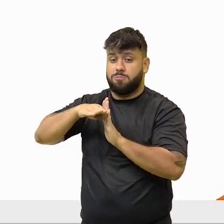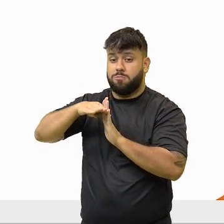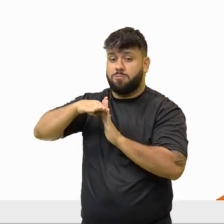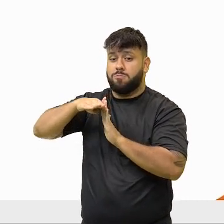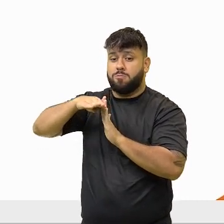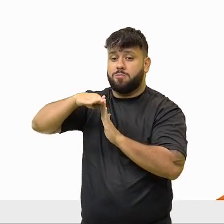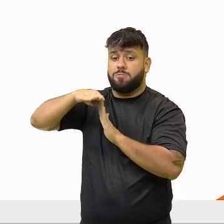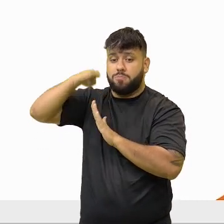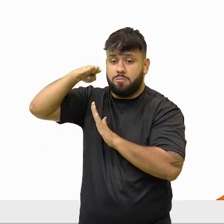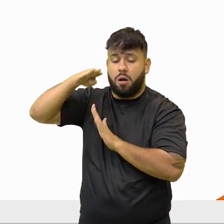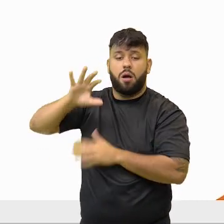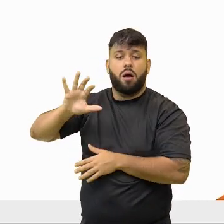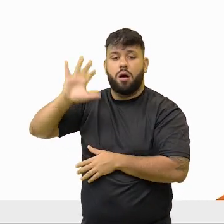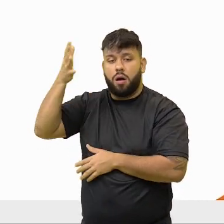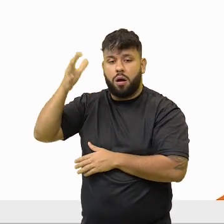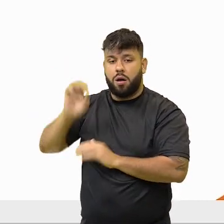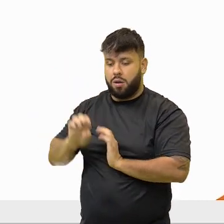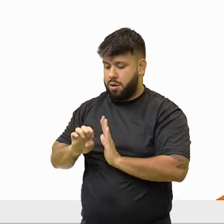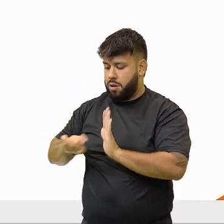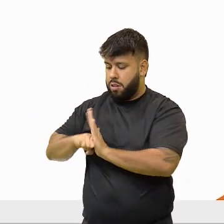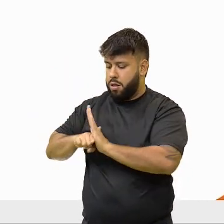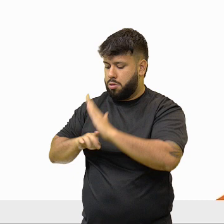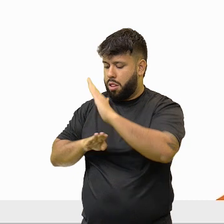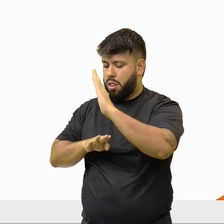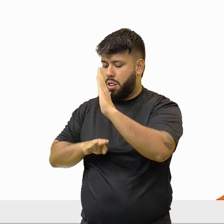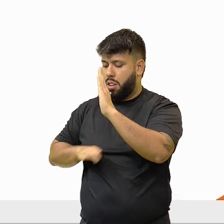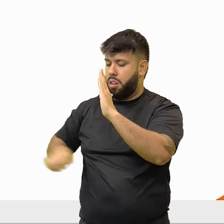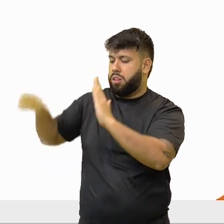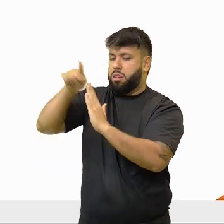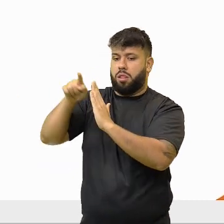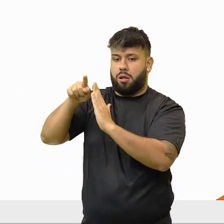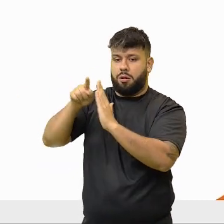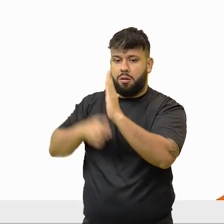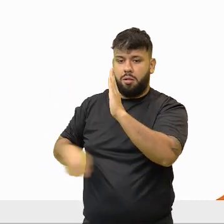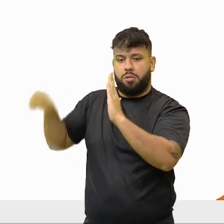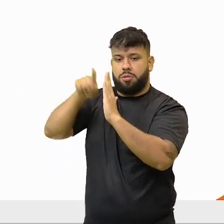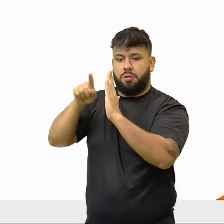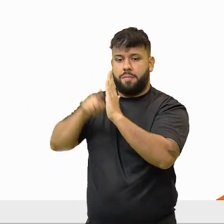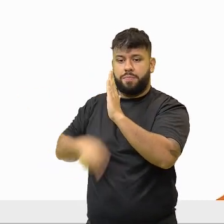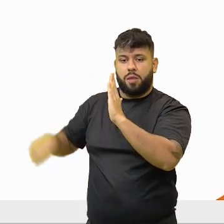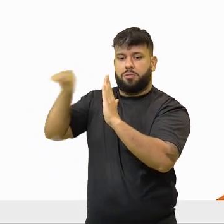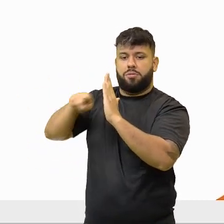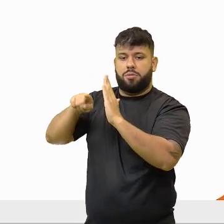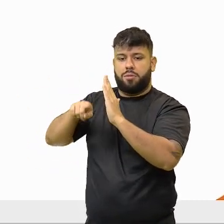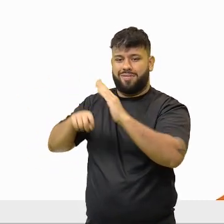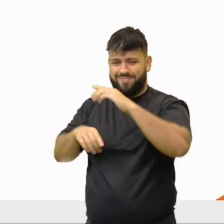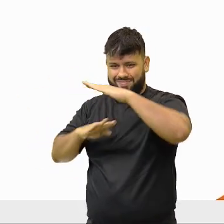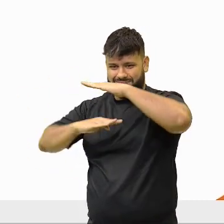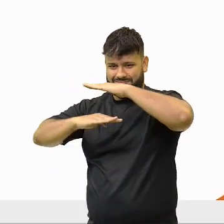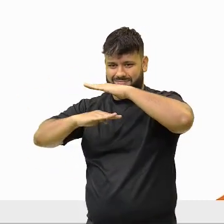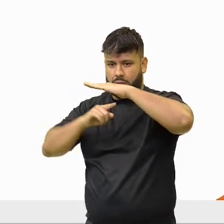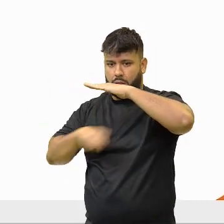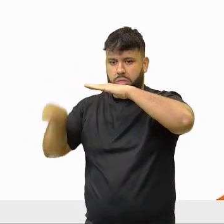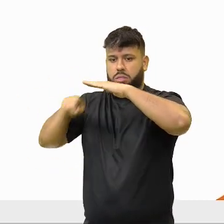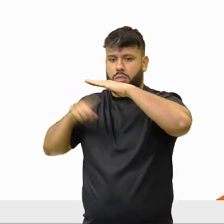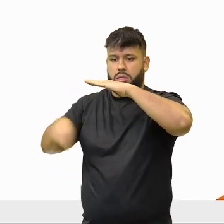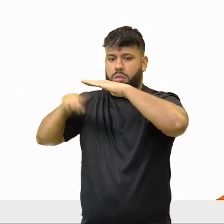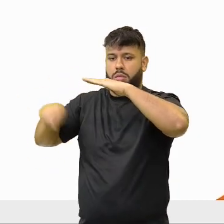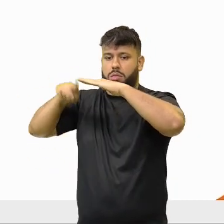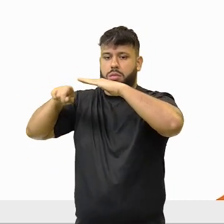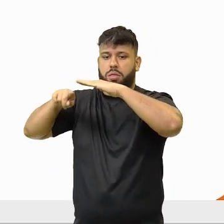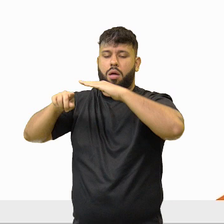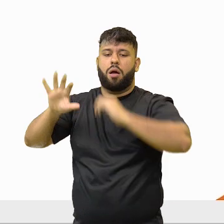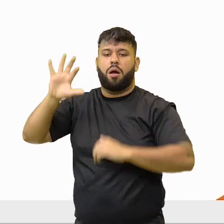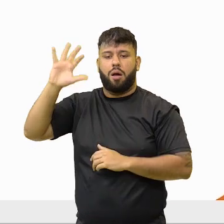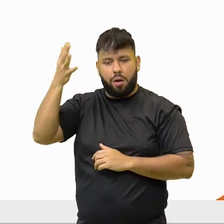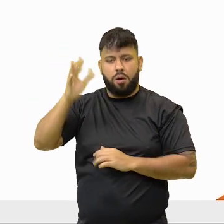da placa negativa se desloquem para a placa positiva. E nessa movimentação do elétron de uma placa para outra, nós temos especificamente a descarga elétrica,